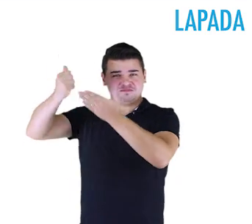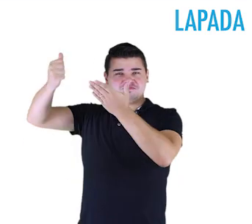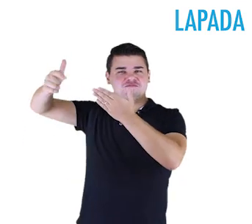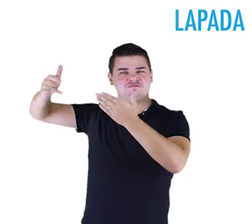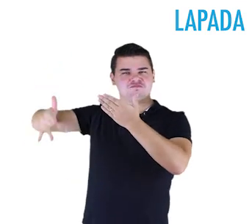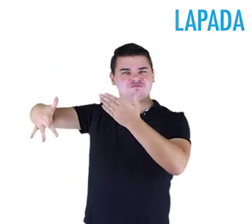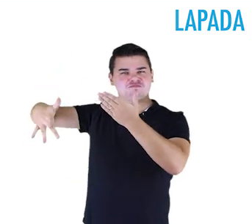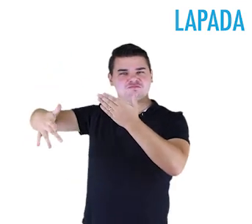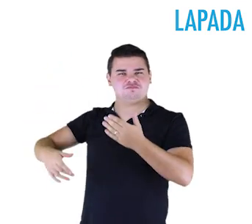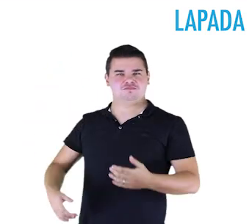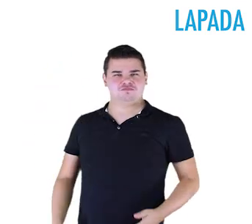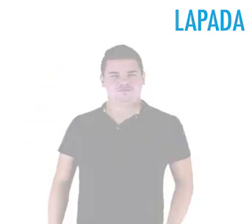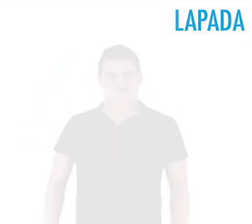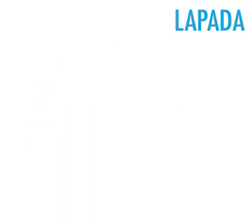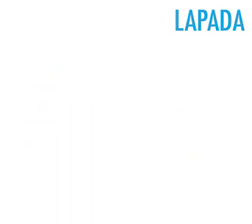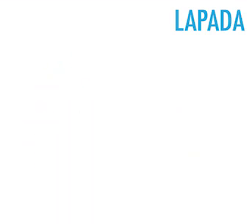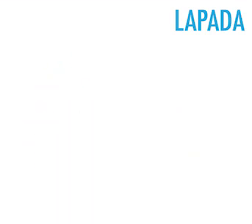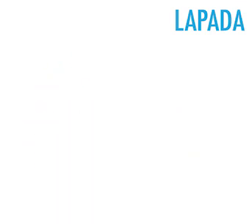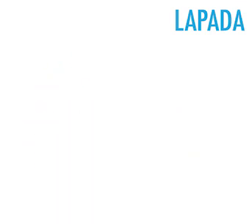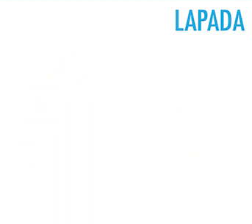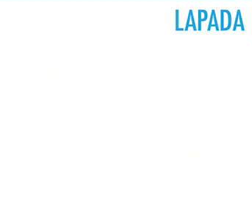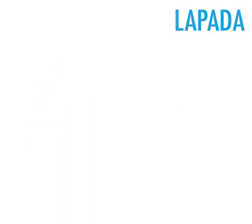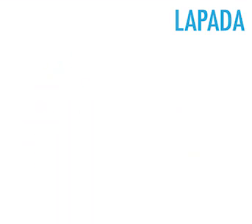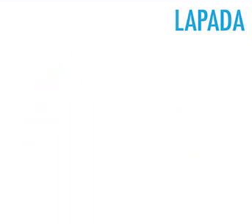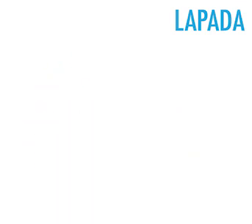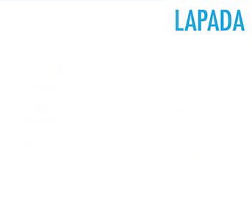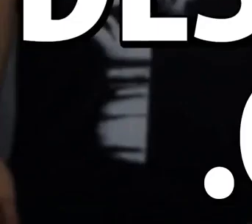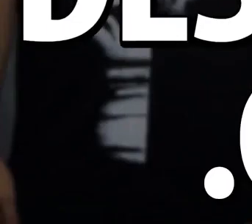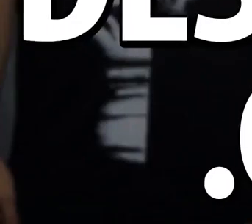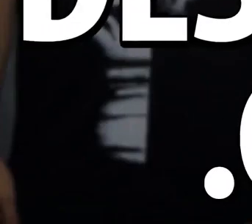estampado, camiseta marrom estampada e bermuda.